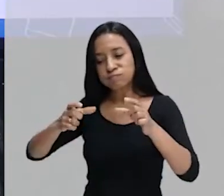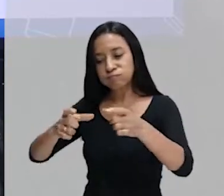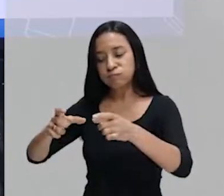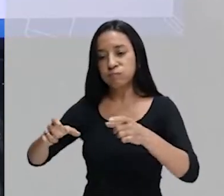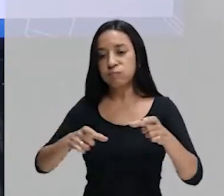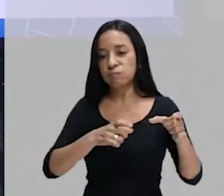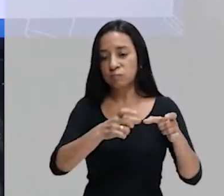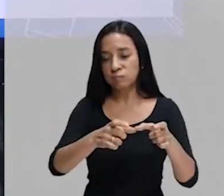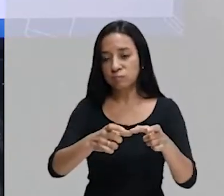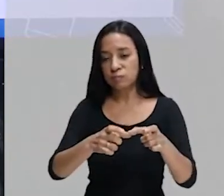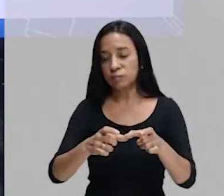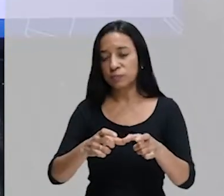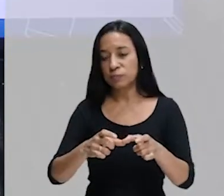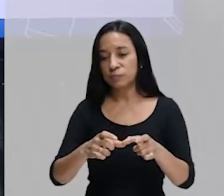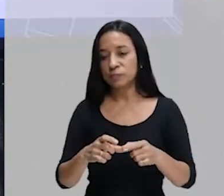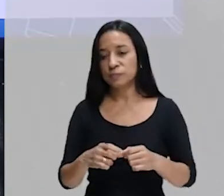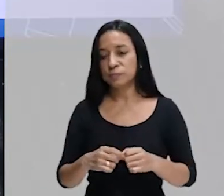e